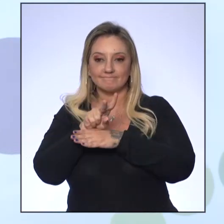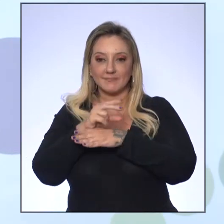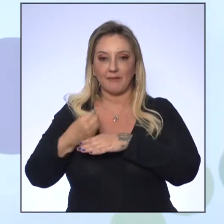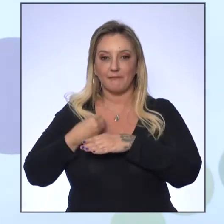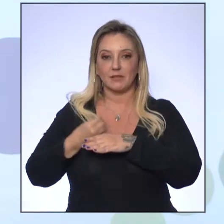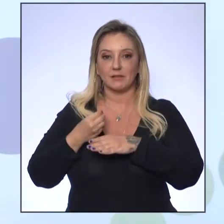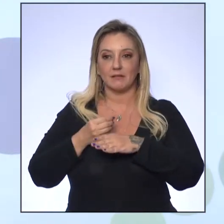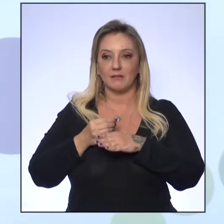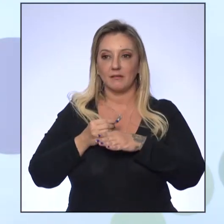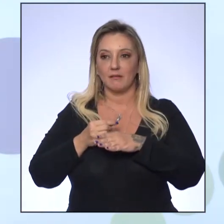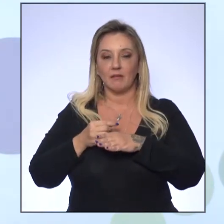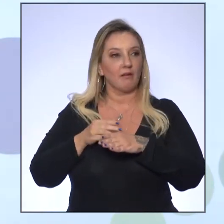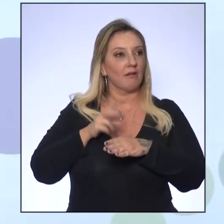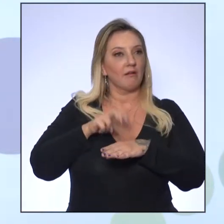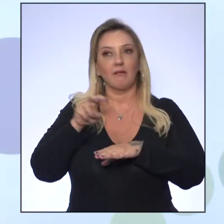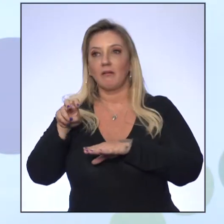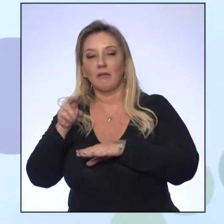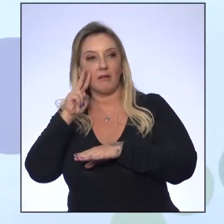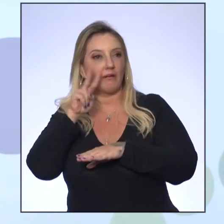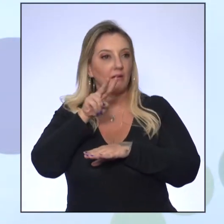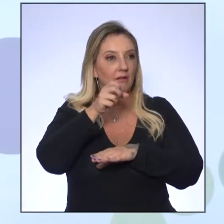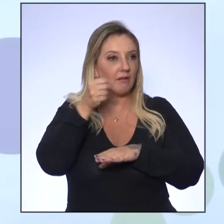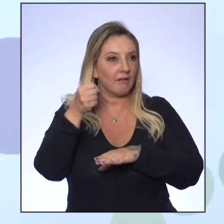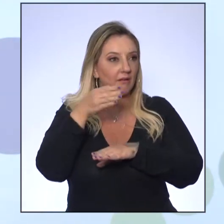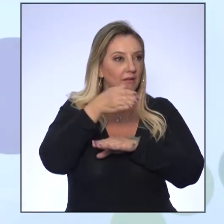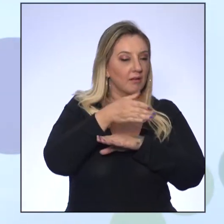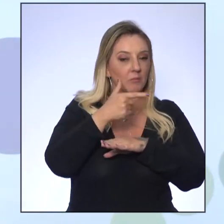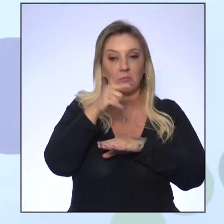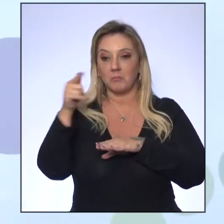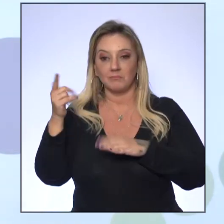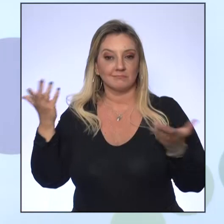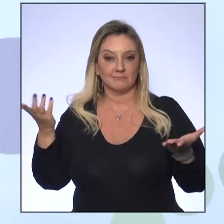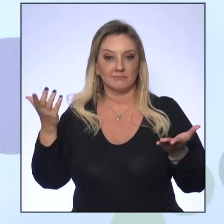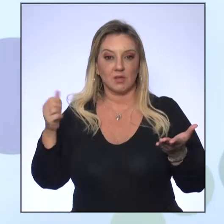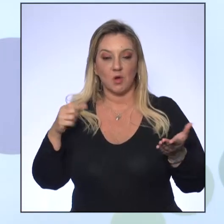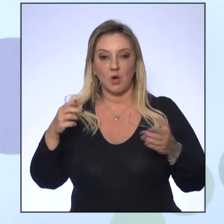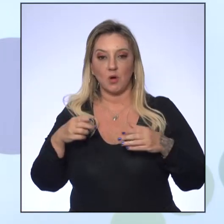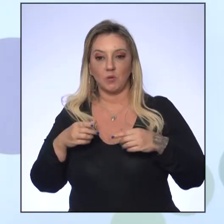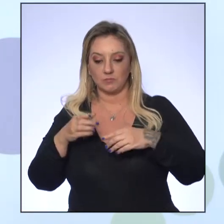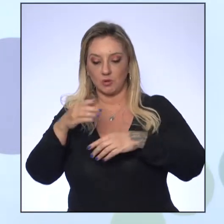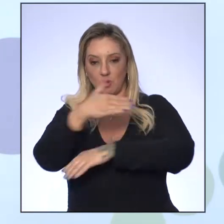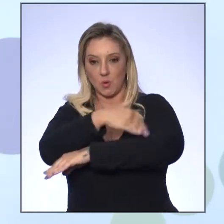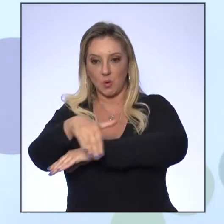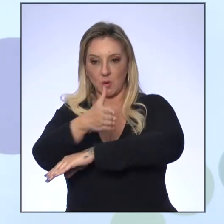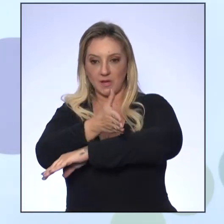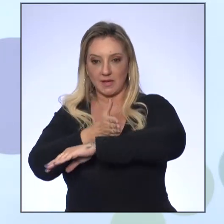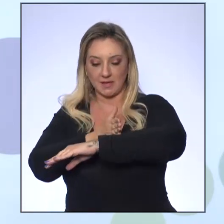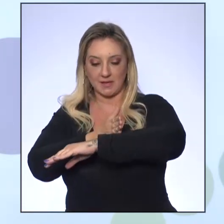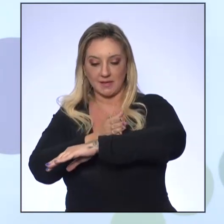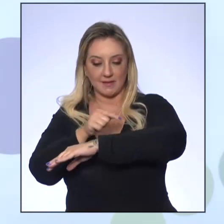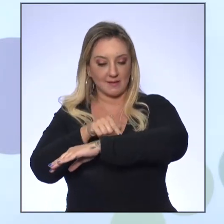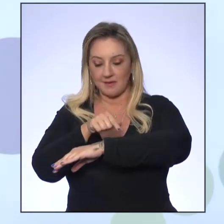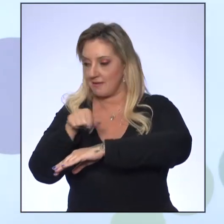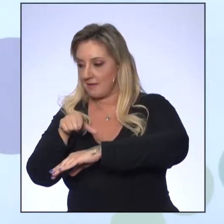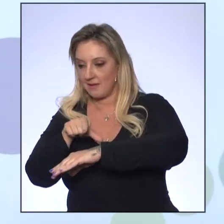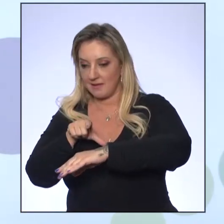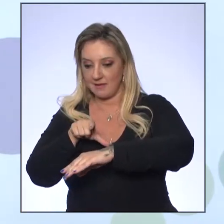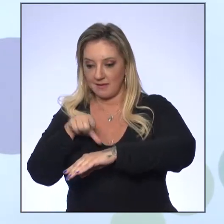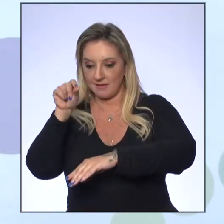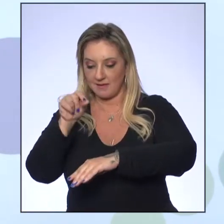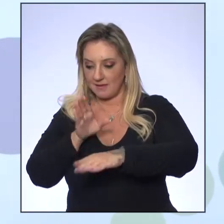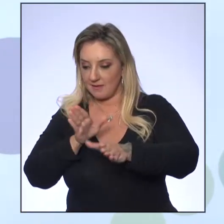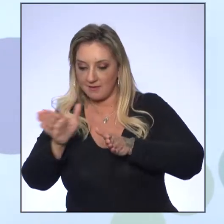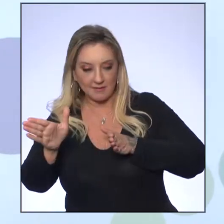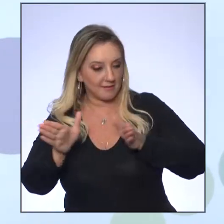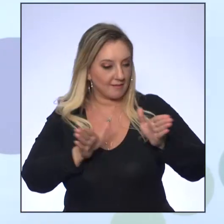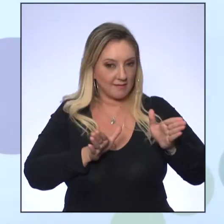caminhando e você pode entrar nela ou não. Ou como se fosse uma encruzilhada. e você naquele momento vai ter que escolher um caminho e vai